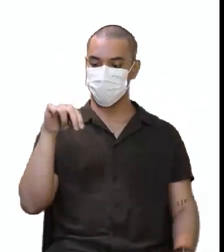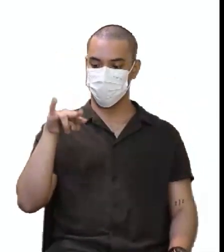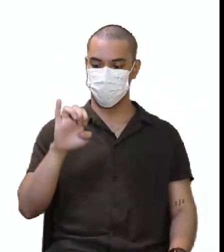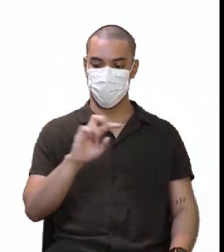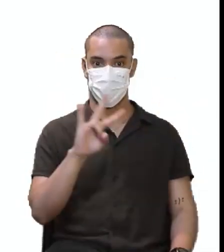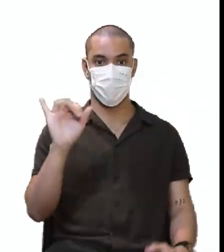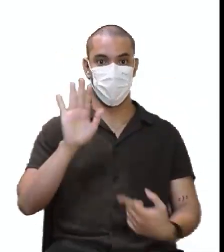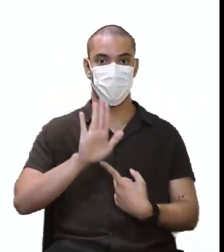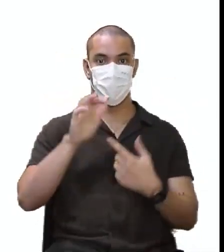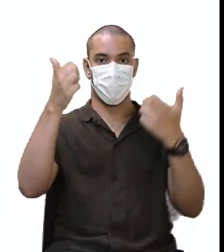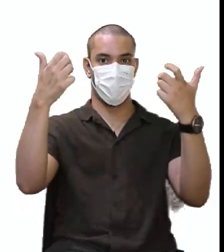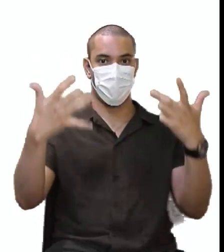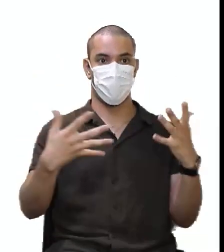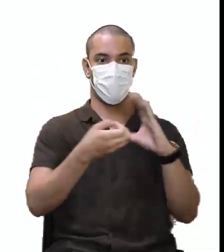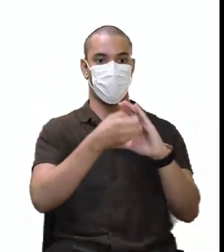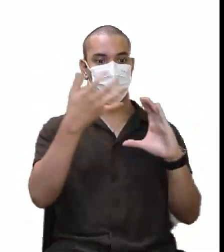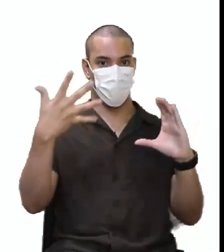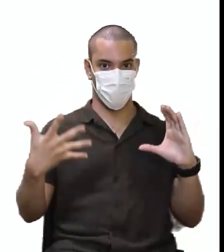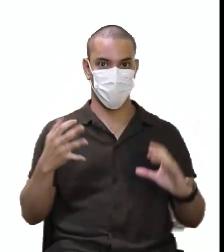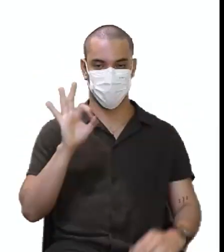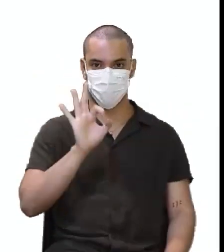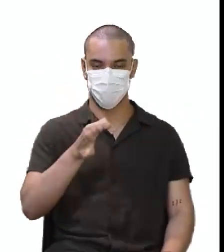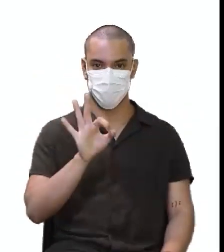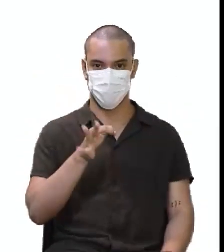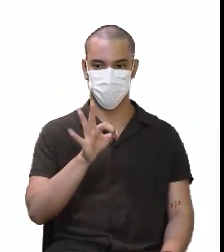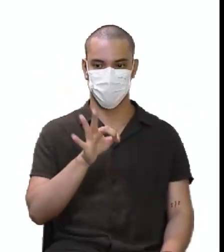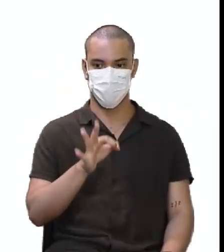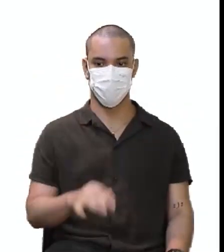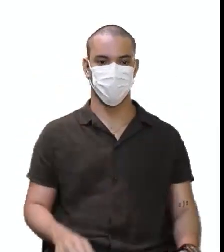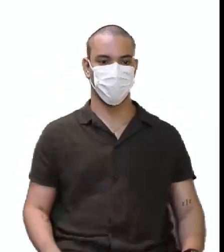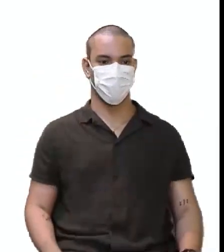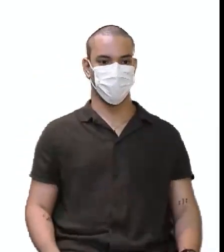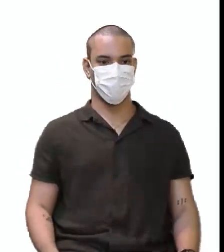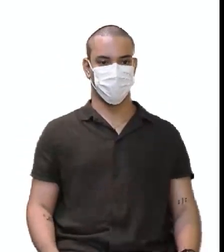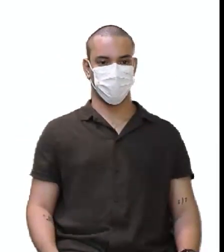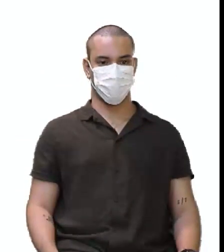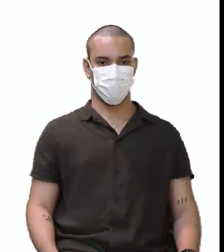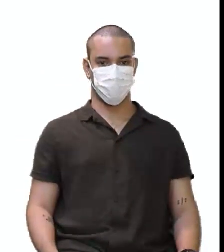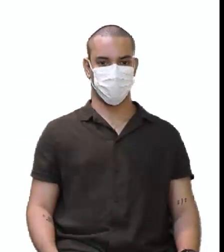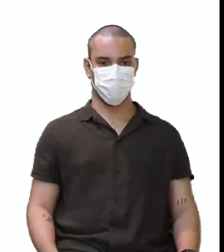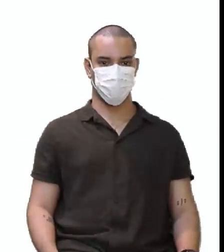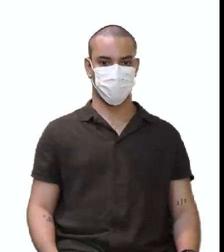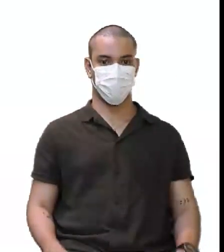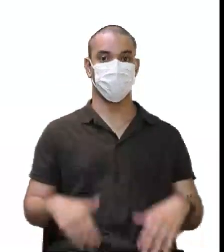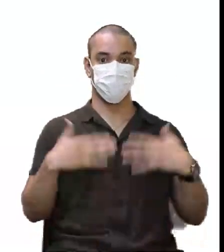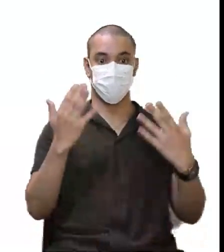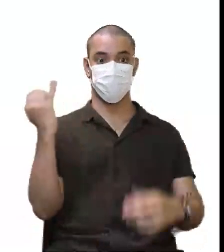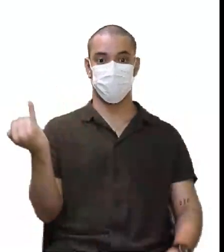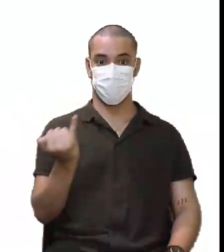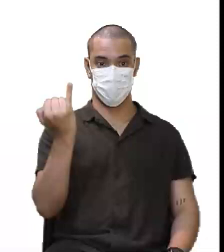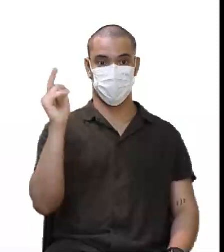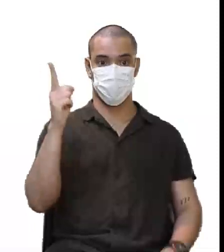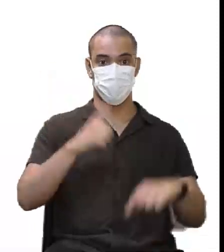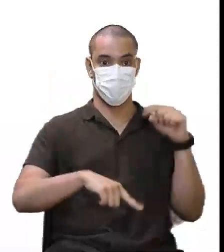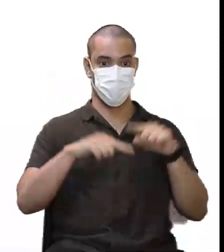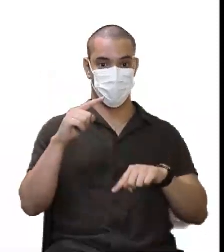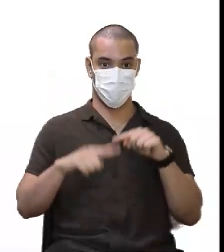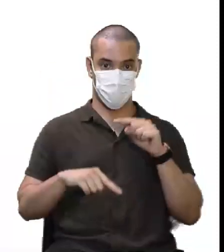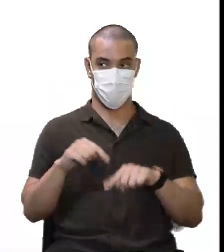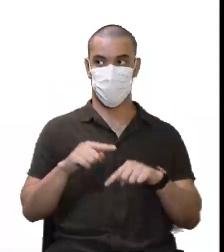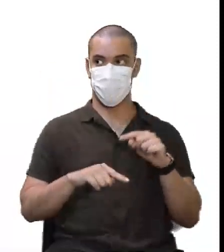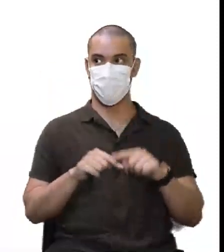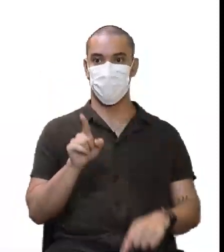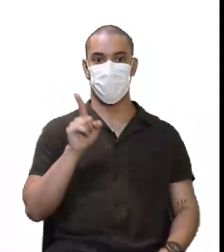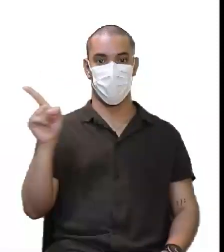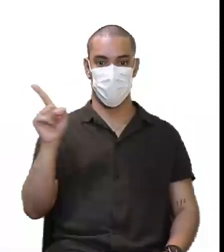determinar uma característica, certinho? Então, vamos dar uma olhada ali. E a importância desse material, né? Então, olha lá.